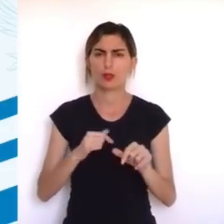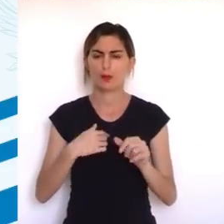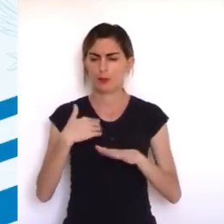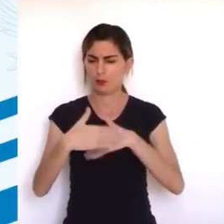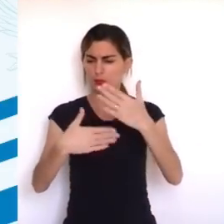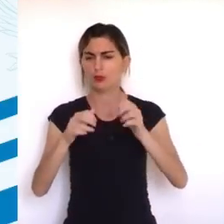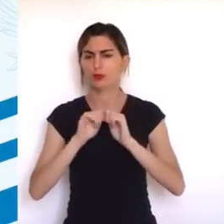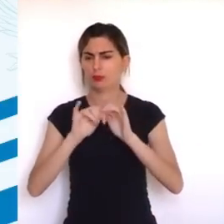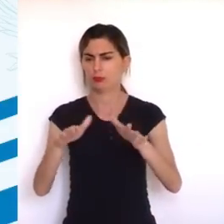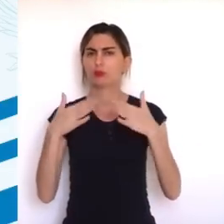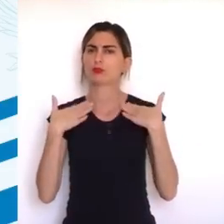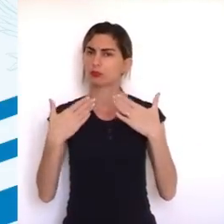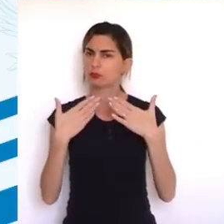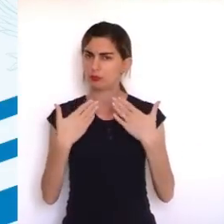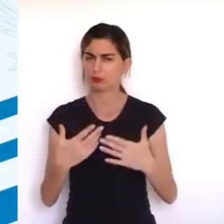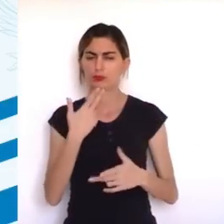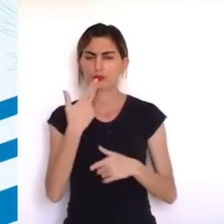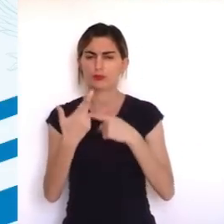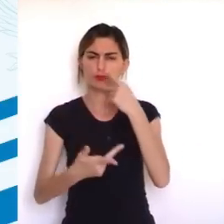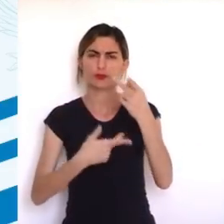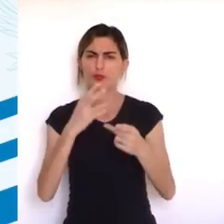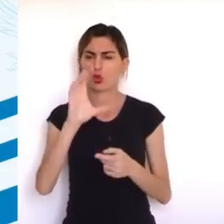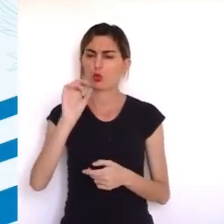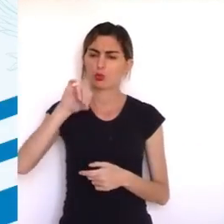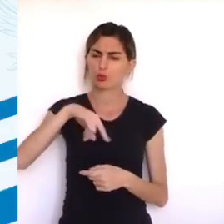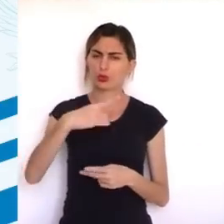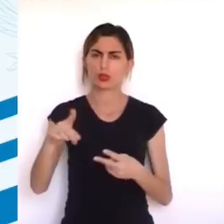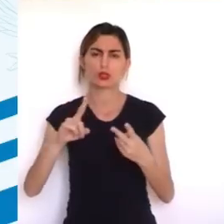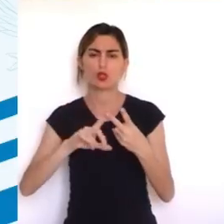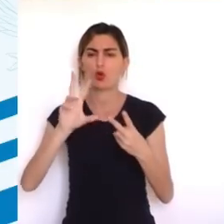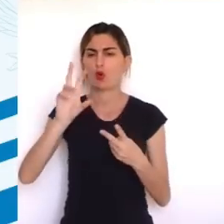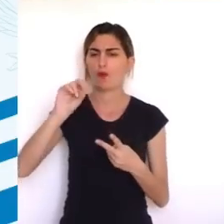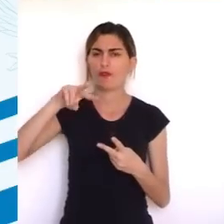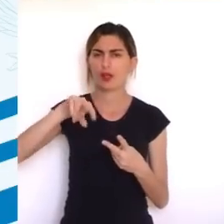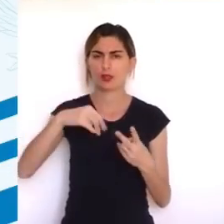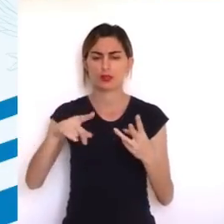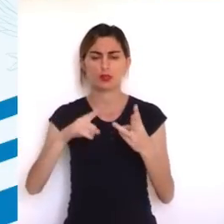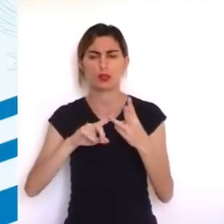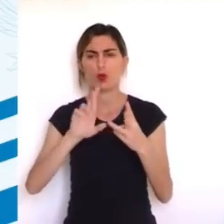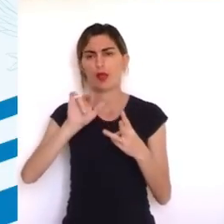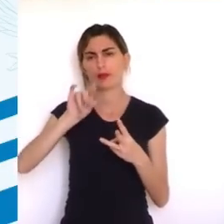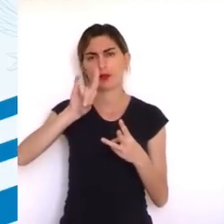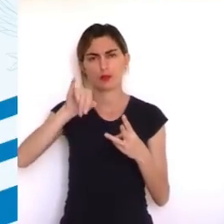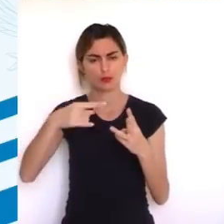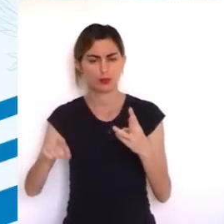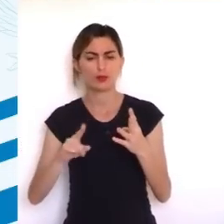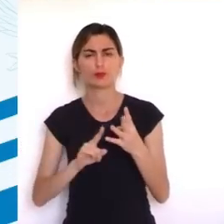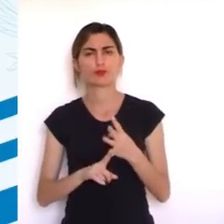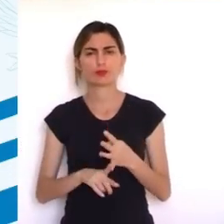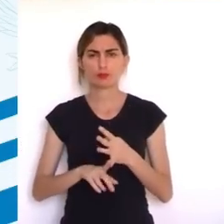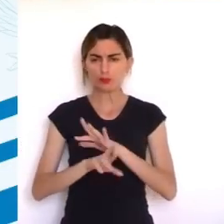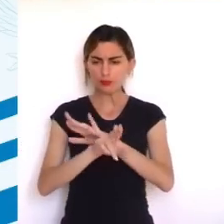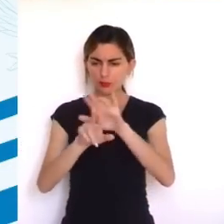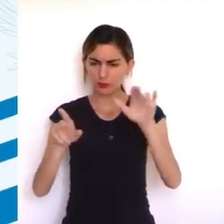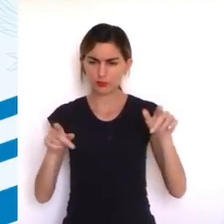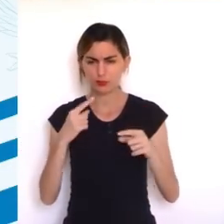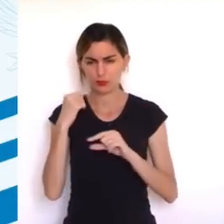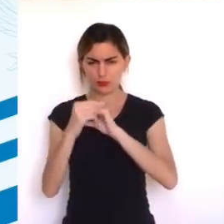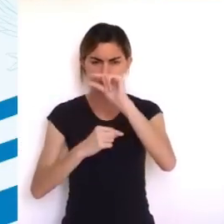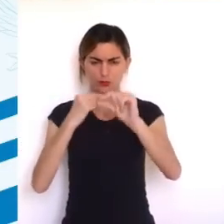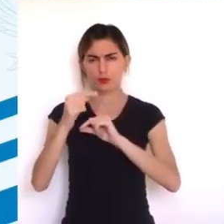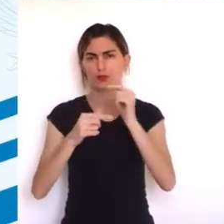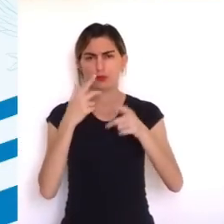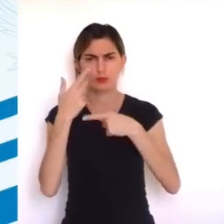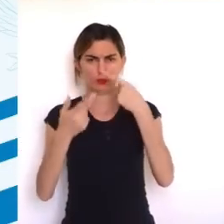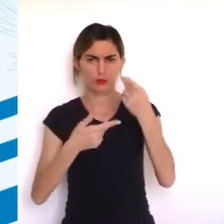vimos também a questão da propagação do calor, quando se falou de condução, de convecção, de radiação. Vimos